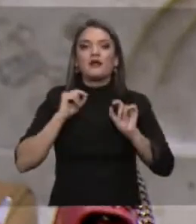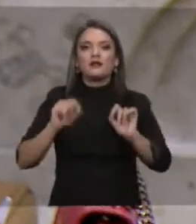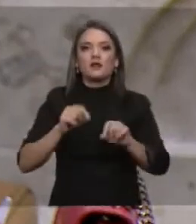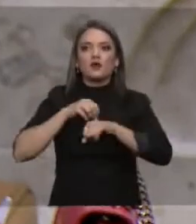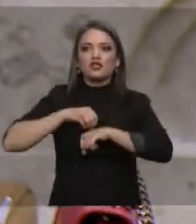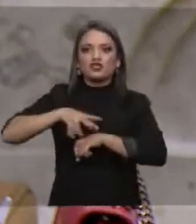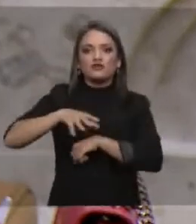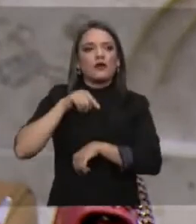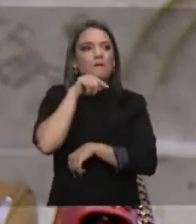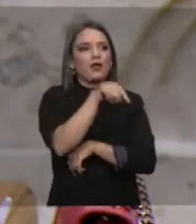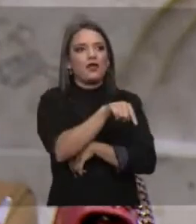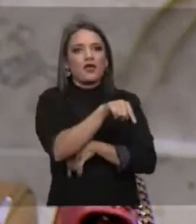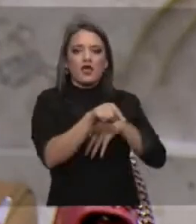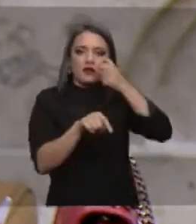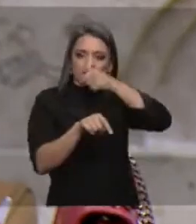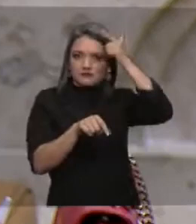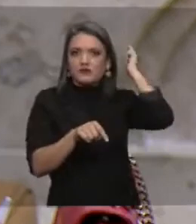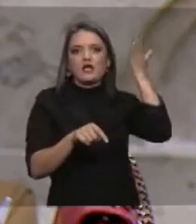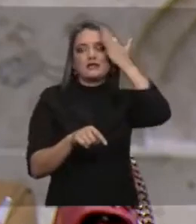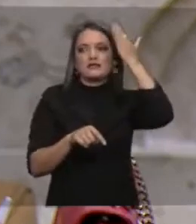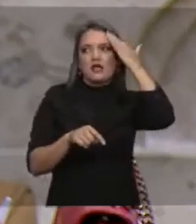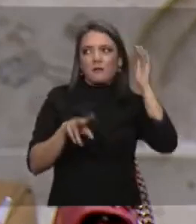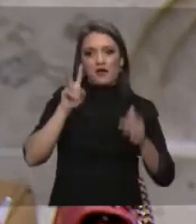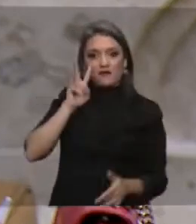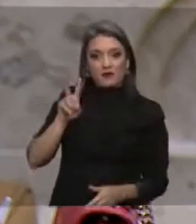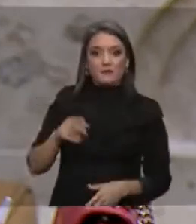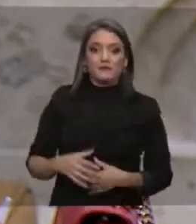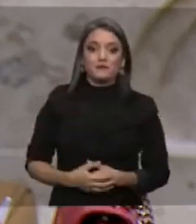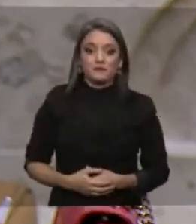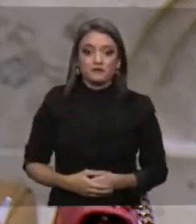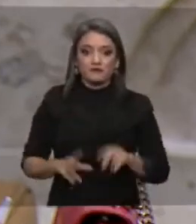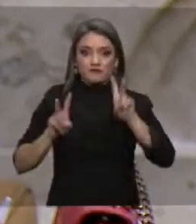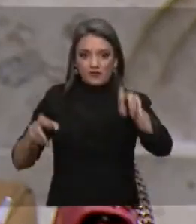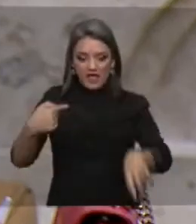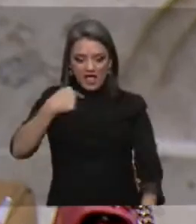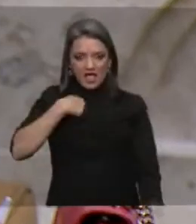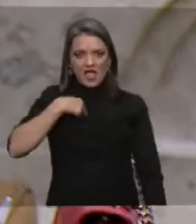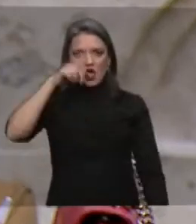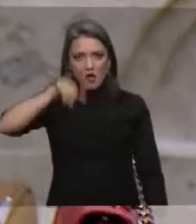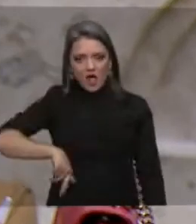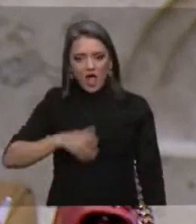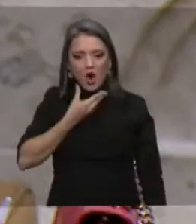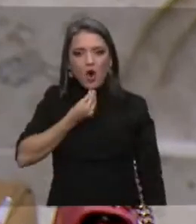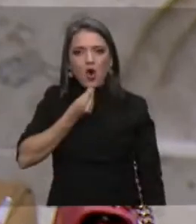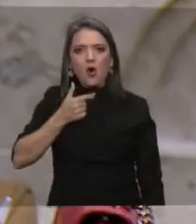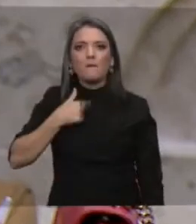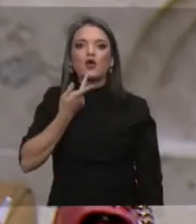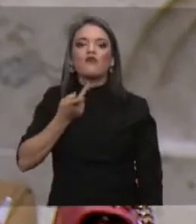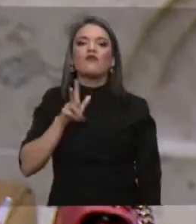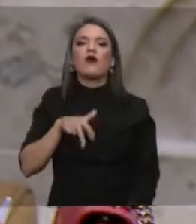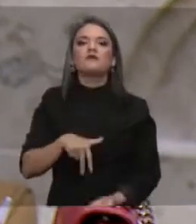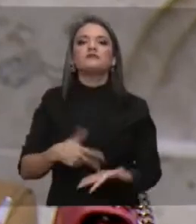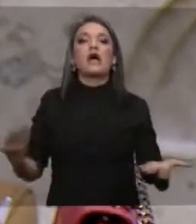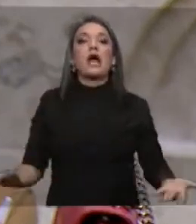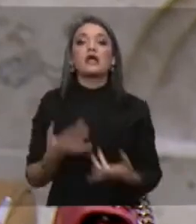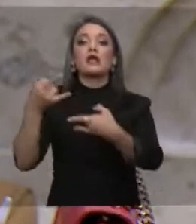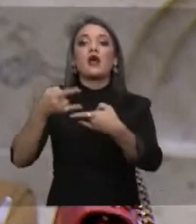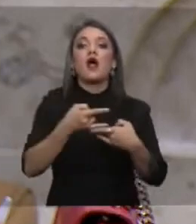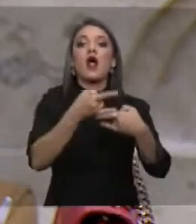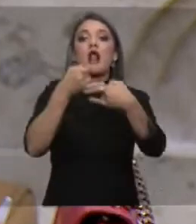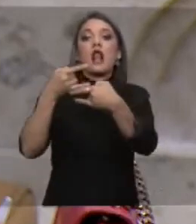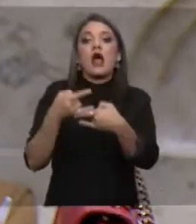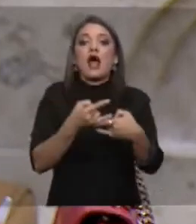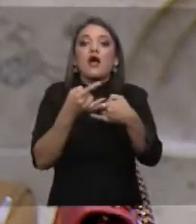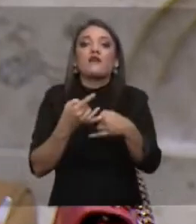conhecimento do ofendido vociferando. Tanto eu sou o sujeito homem que eu estou falando aqui numa live,